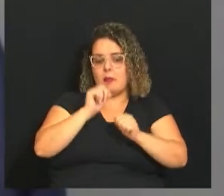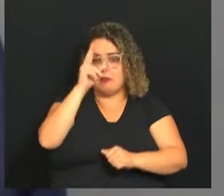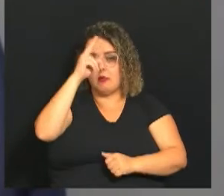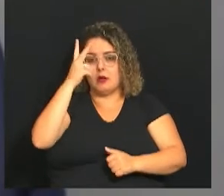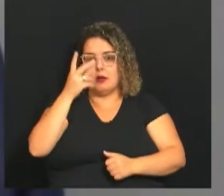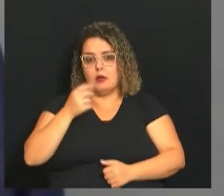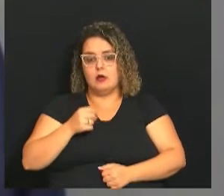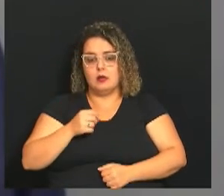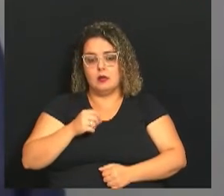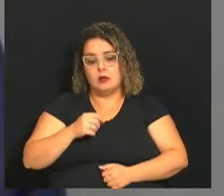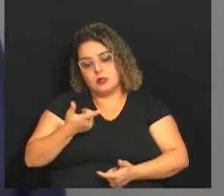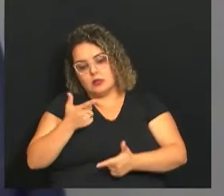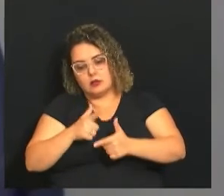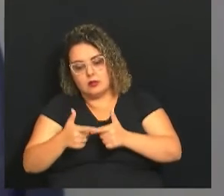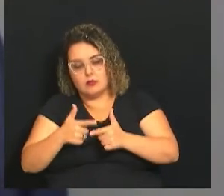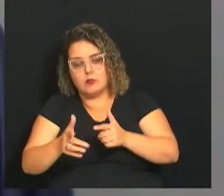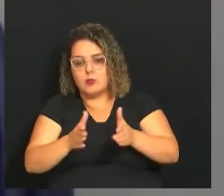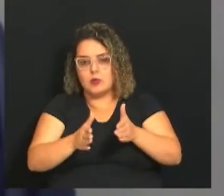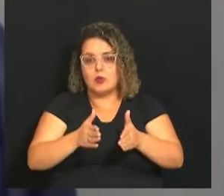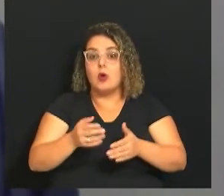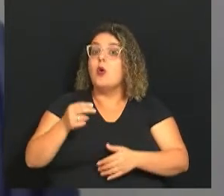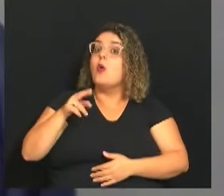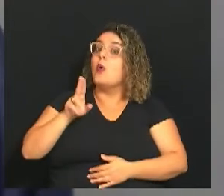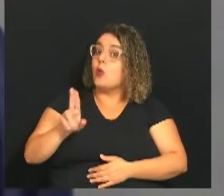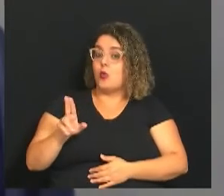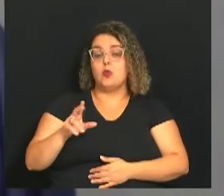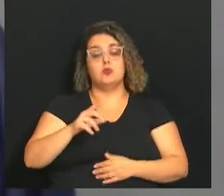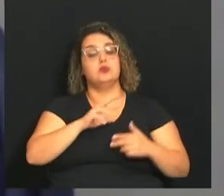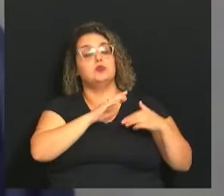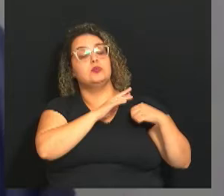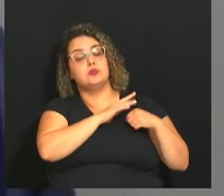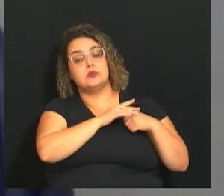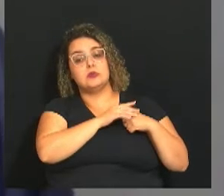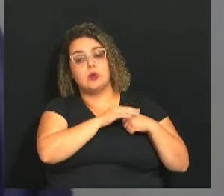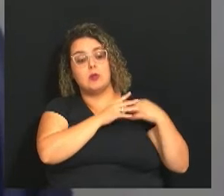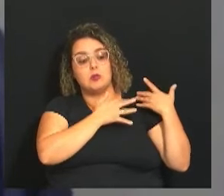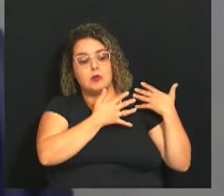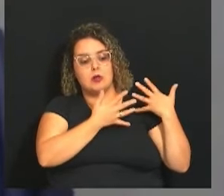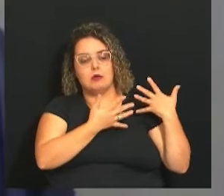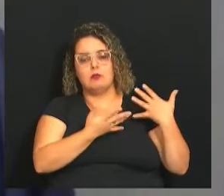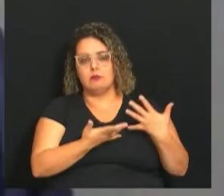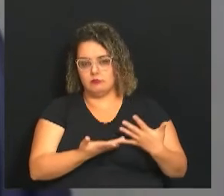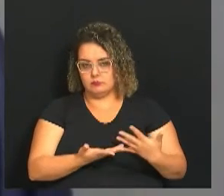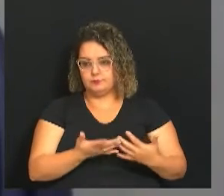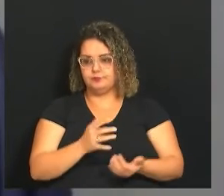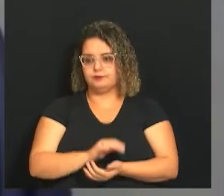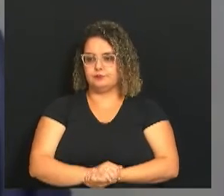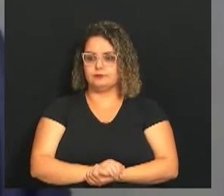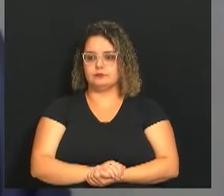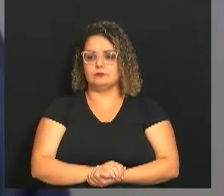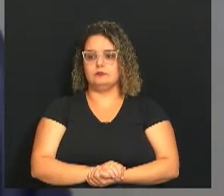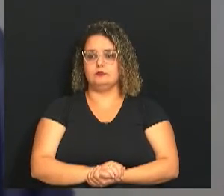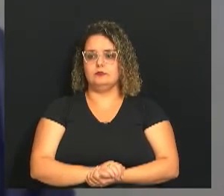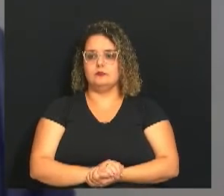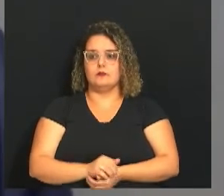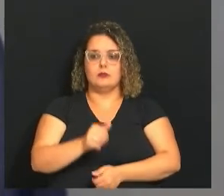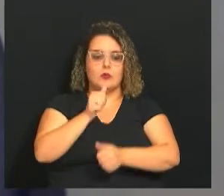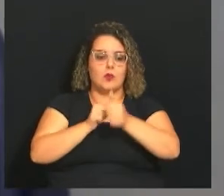problema efetivo. Esse funcionário que tem essa